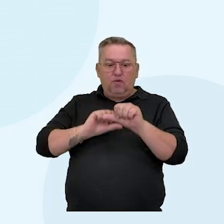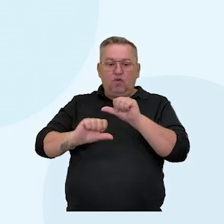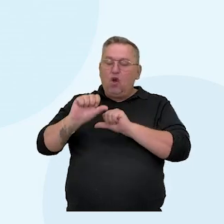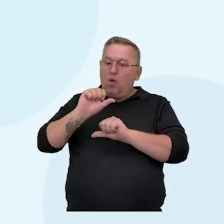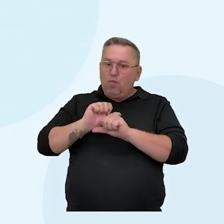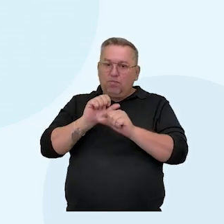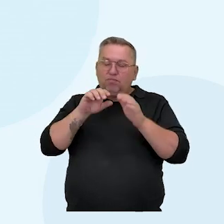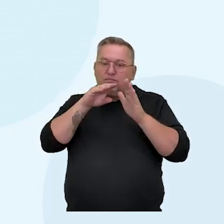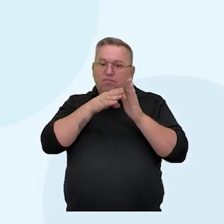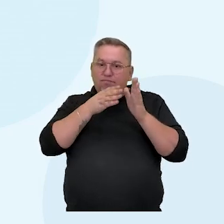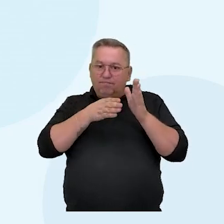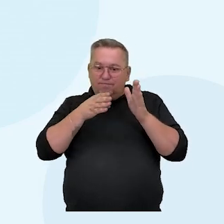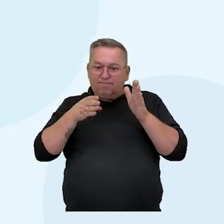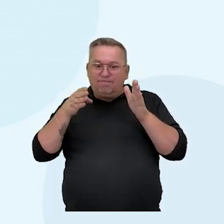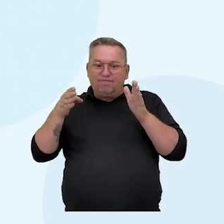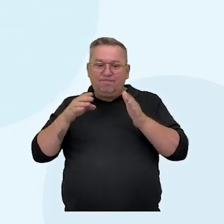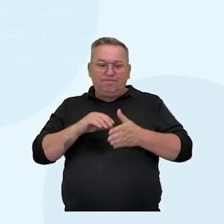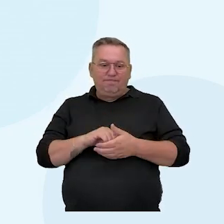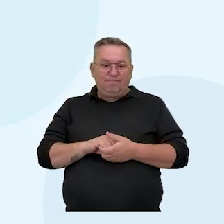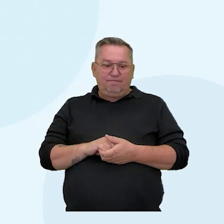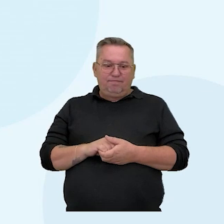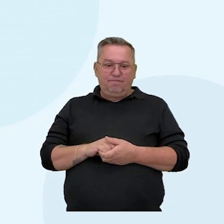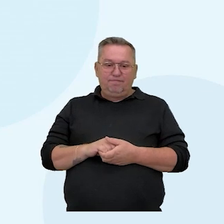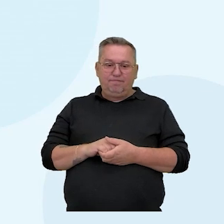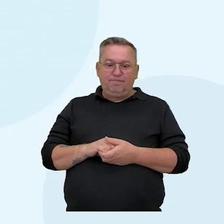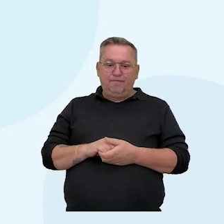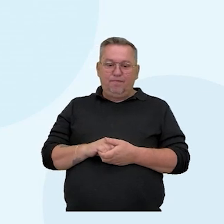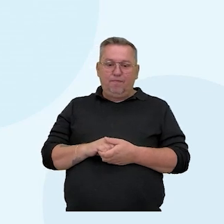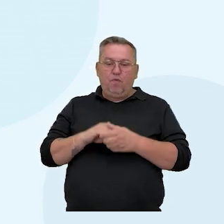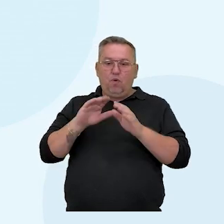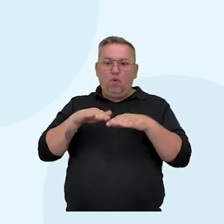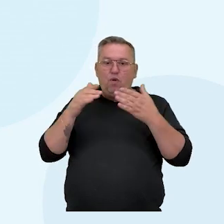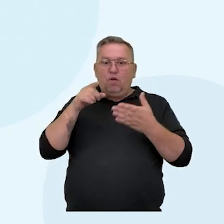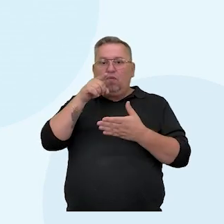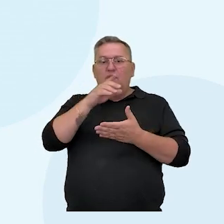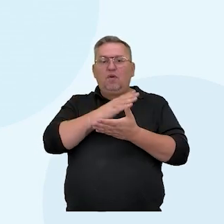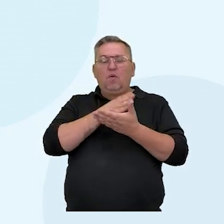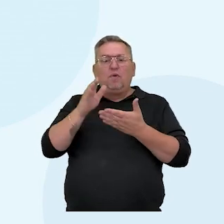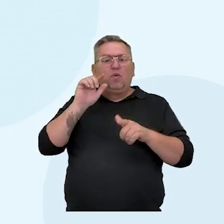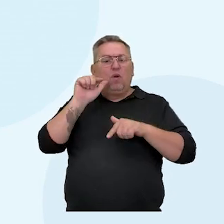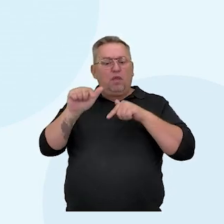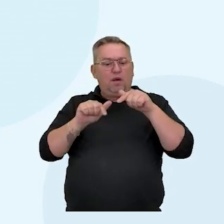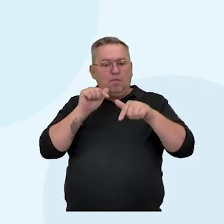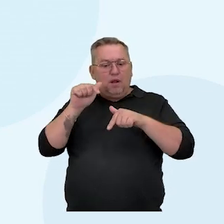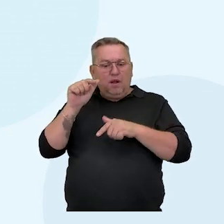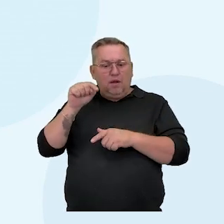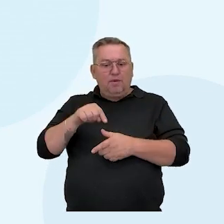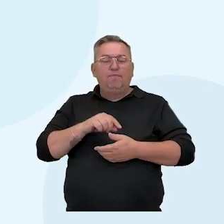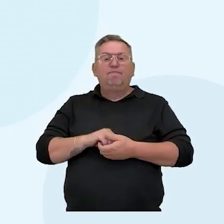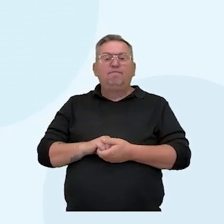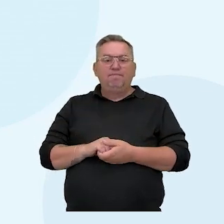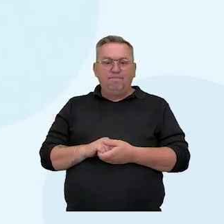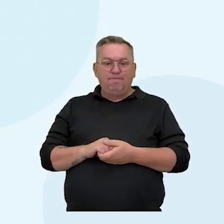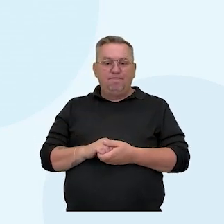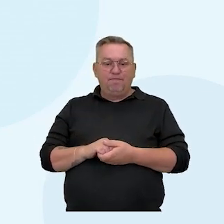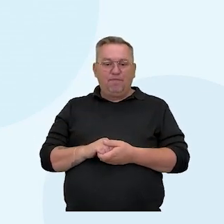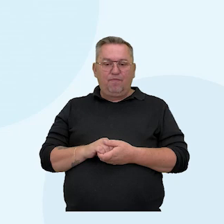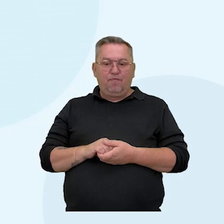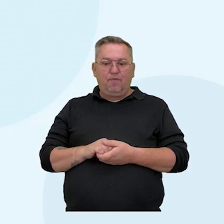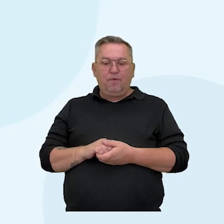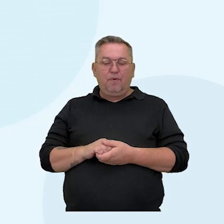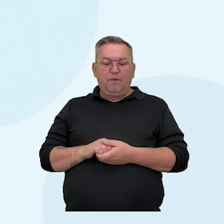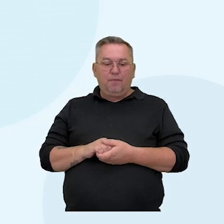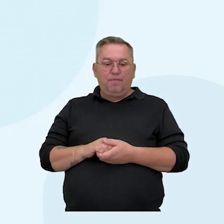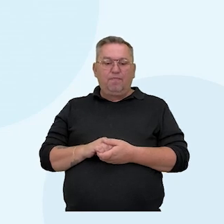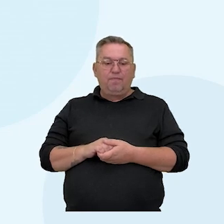tá? Depois é, when did you start working here? Quando você começou a trabalhar aqui. Então, a gente também tem mais uma perguntinha que a